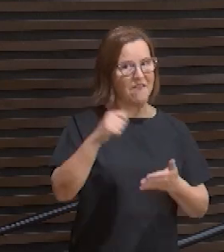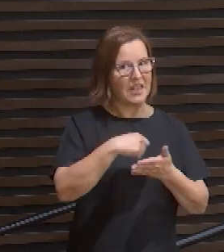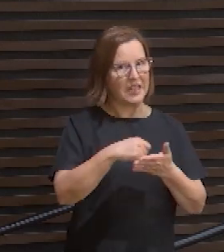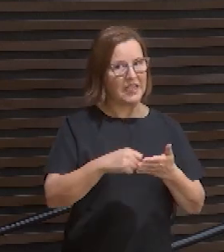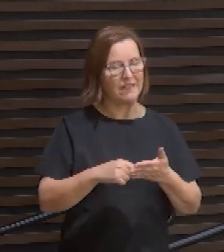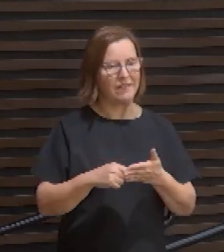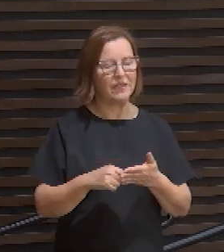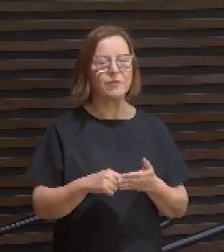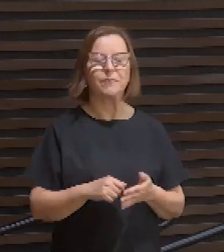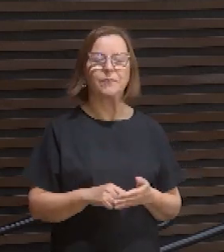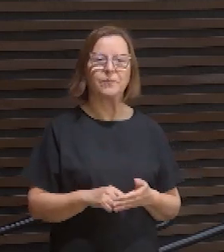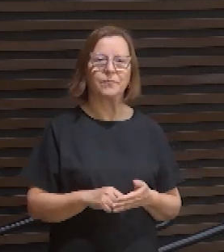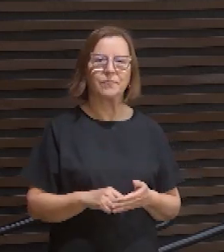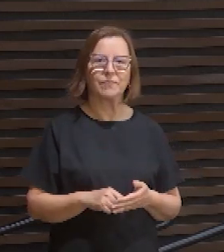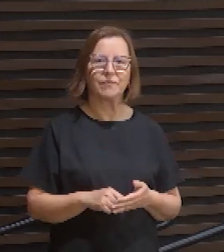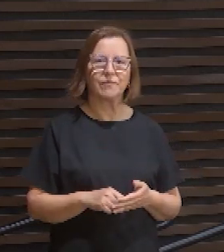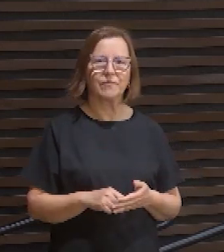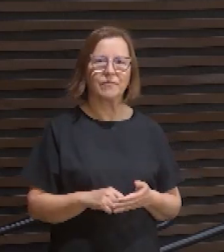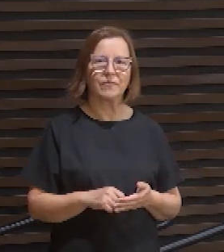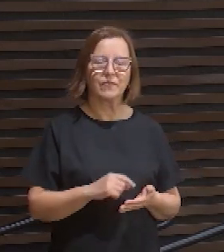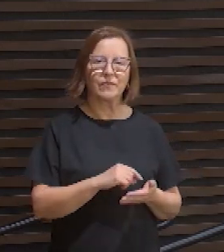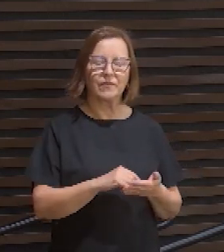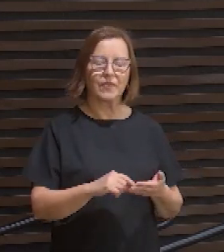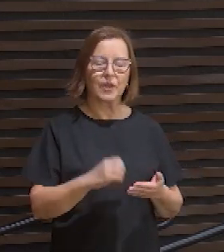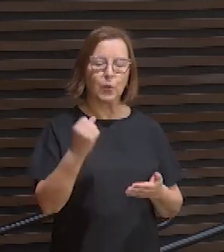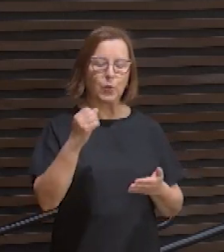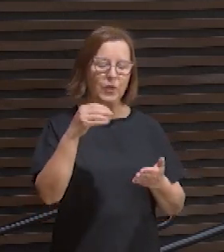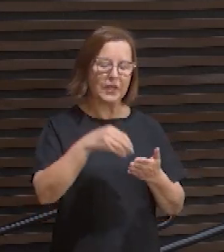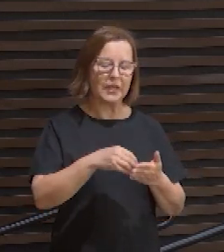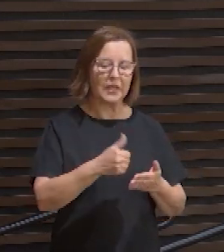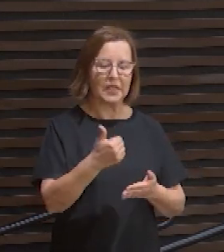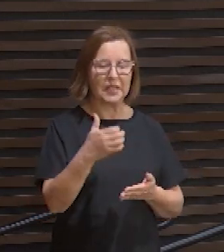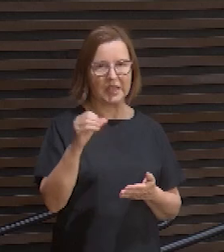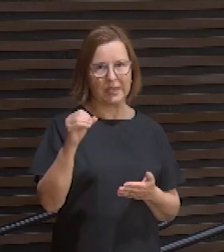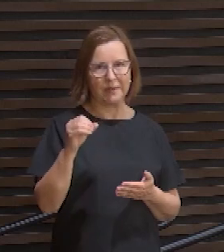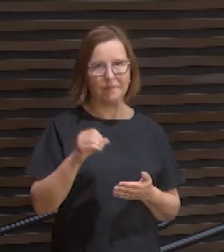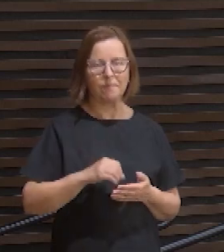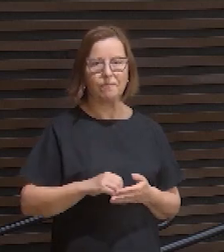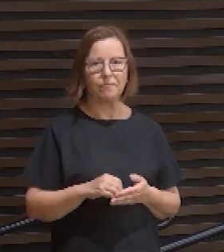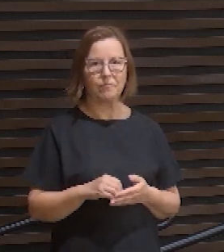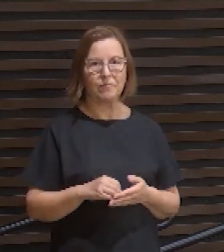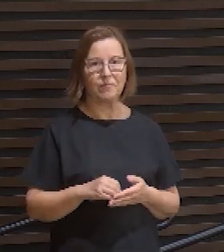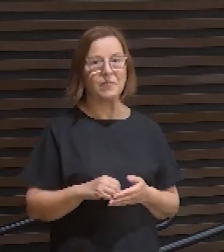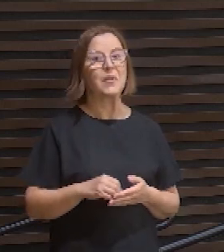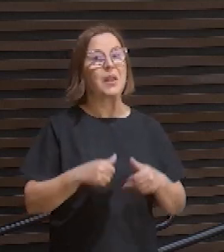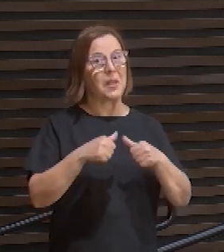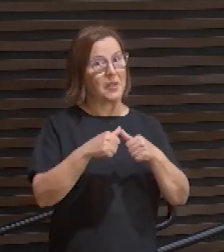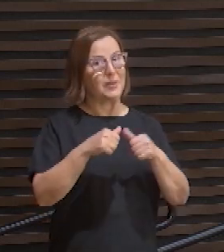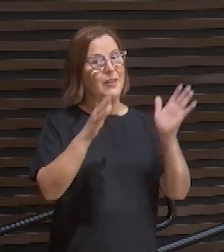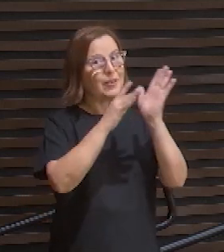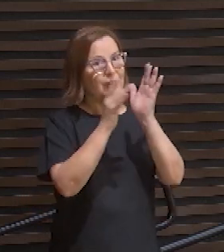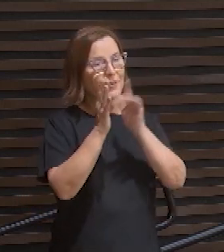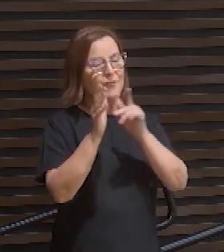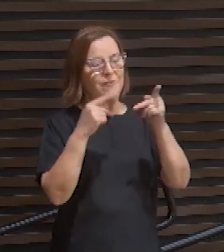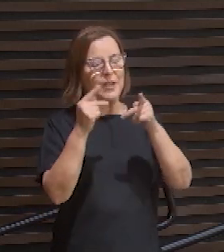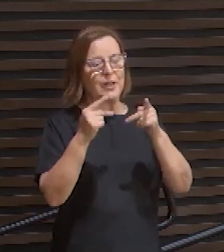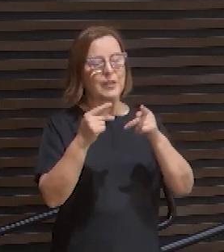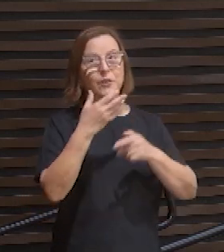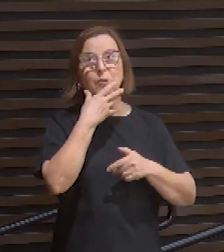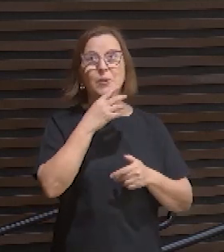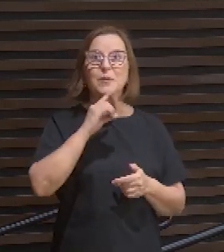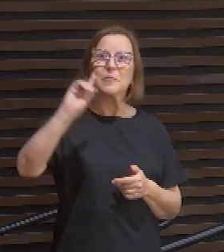Salmo 16, de 8 a 10 apenas. Diz assim, isso aqui é Jesus falando do Pai, tá?